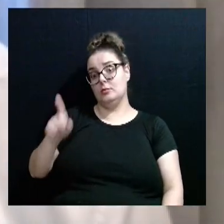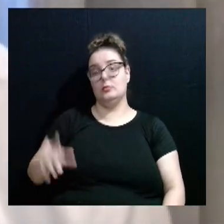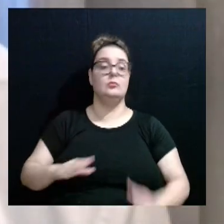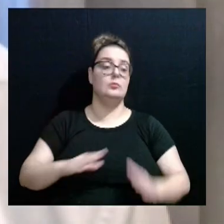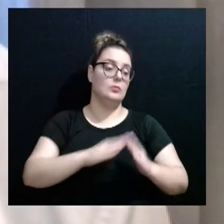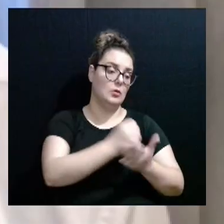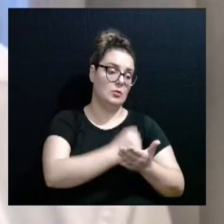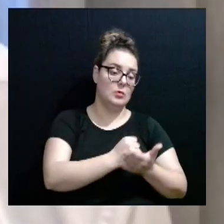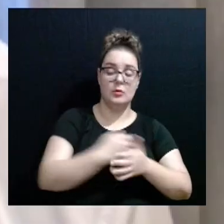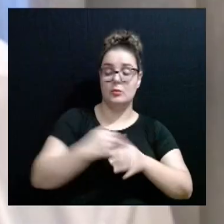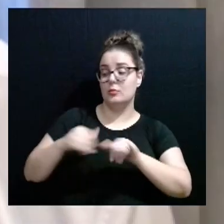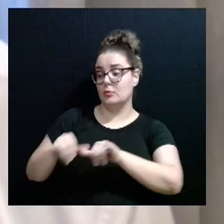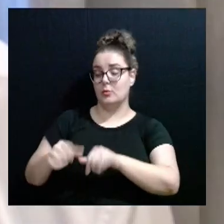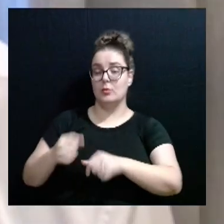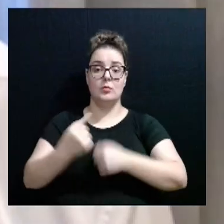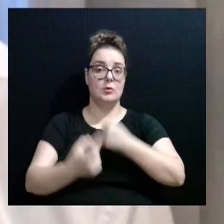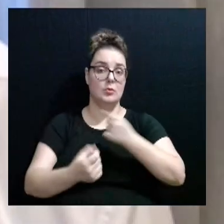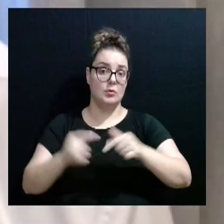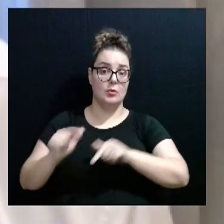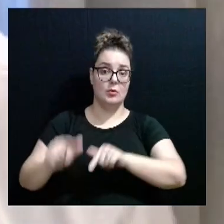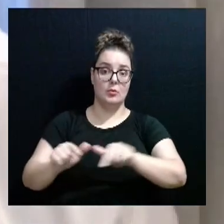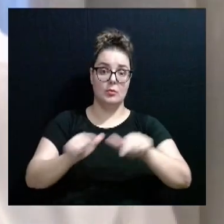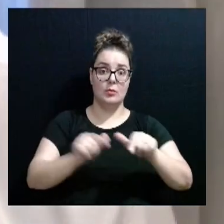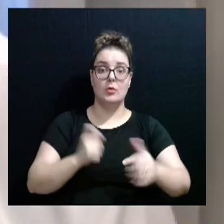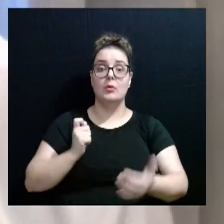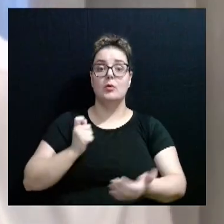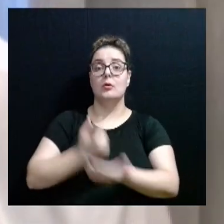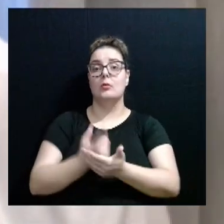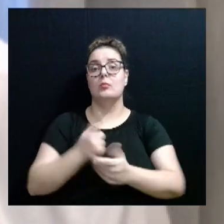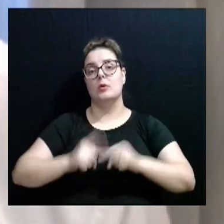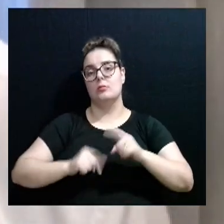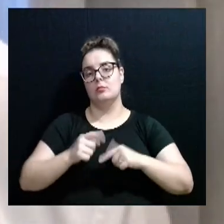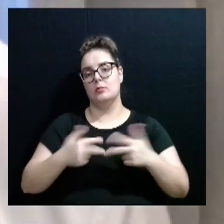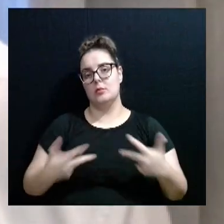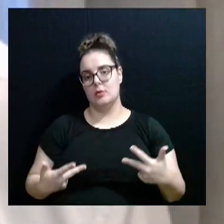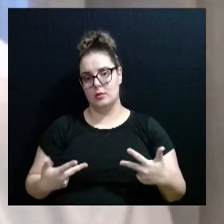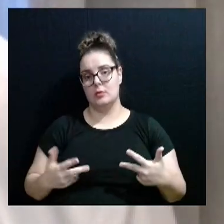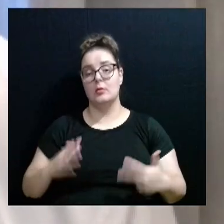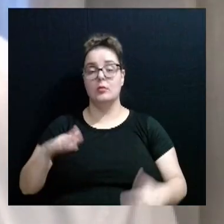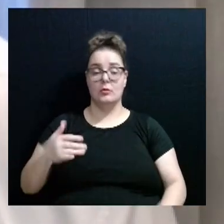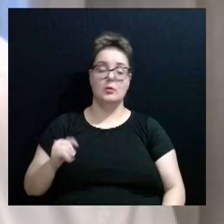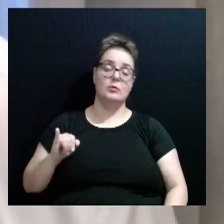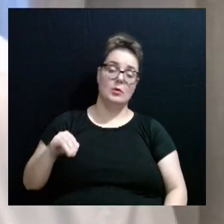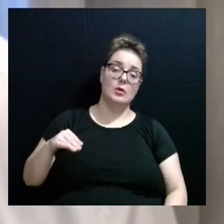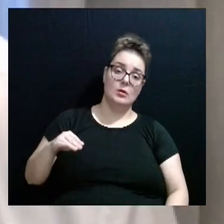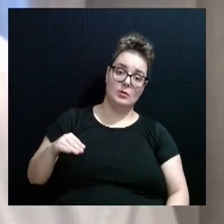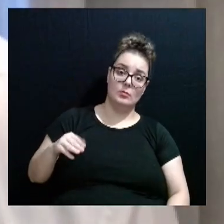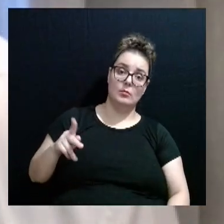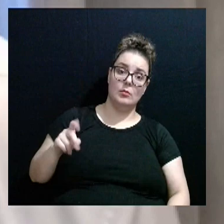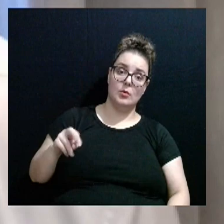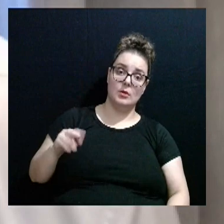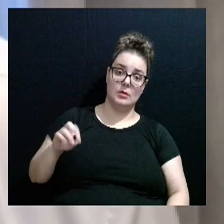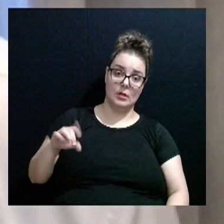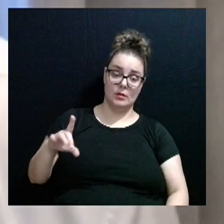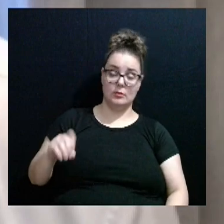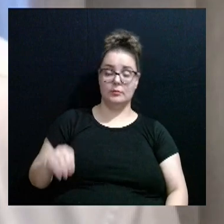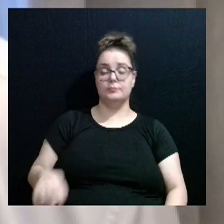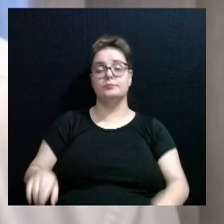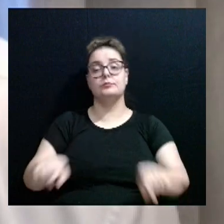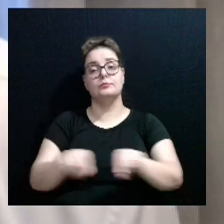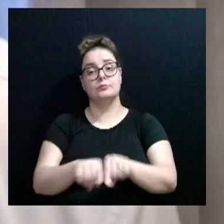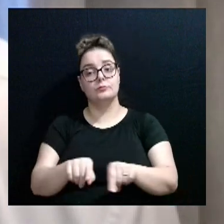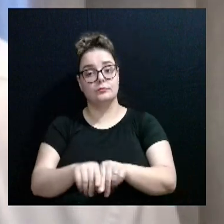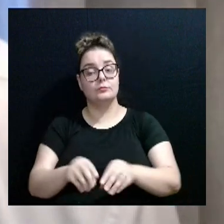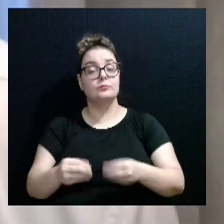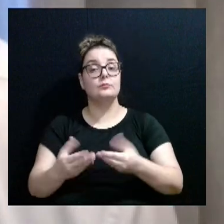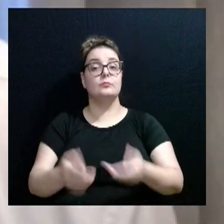supermercado ou em algum lugar comprar um produto quando ele é importado, né? ele também vai trazer como